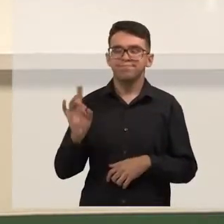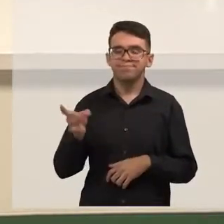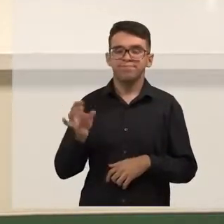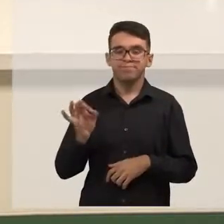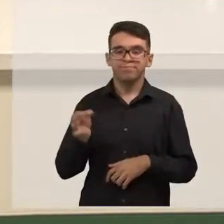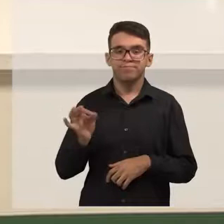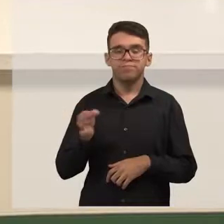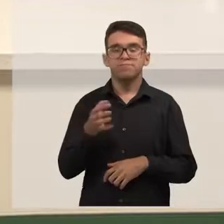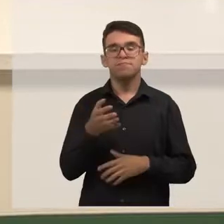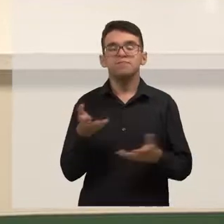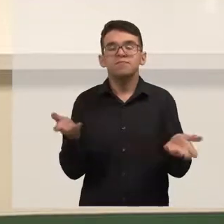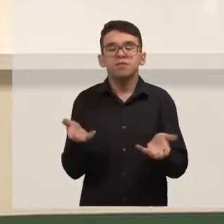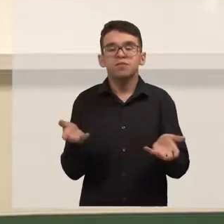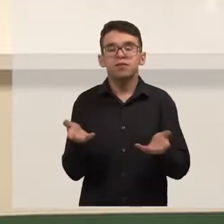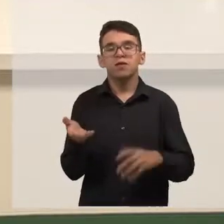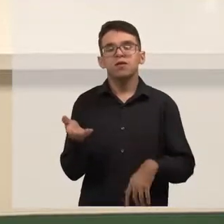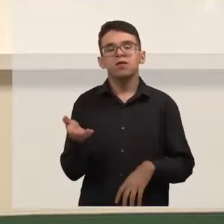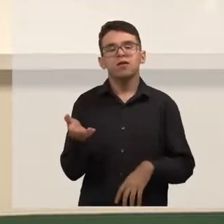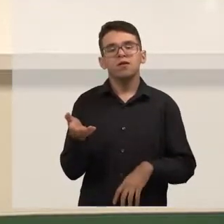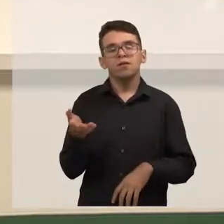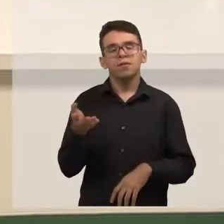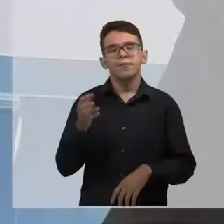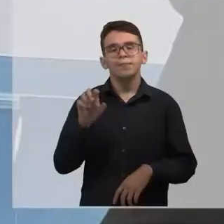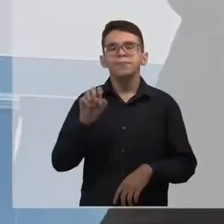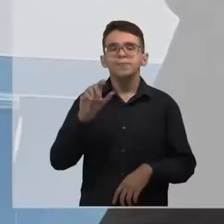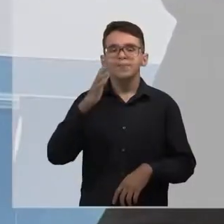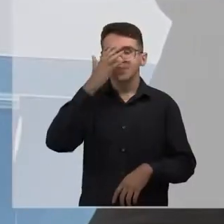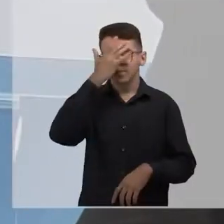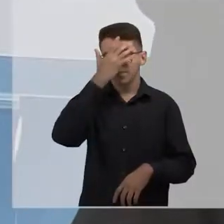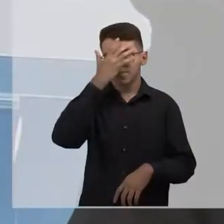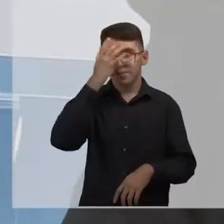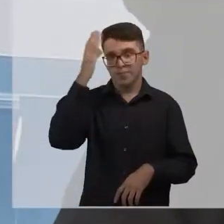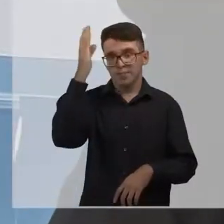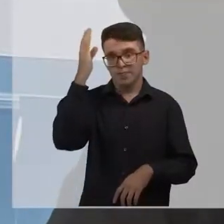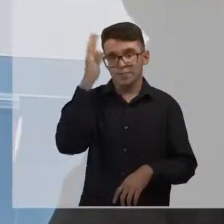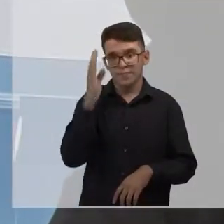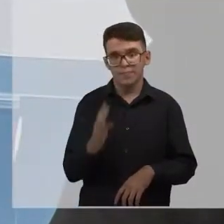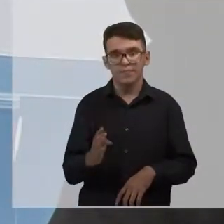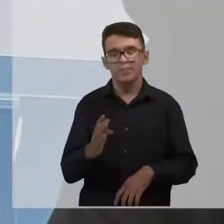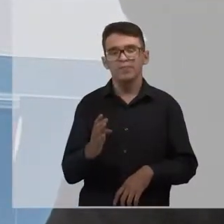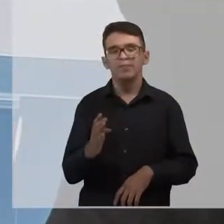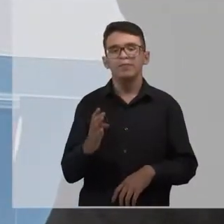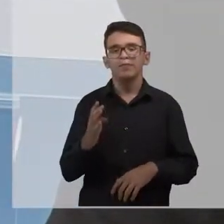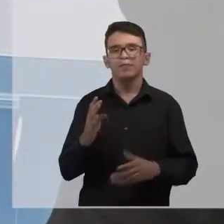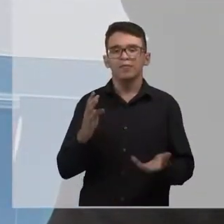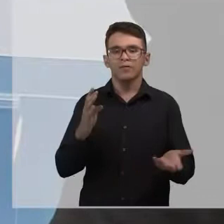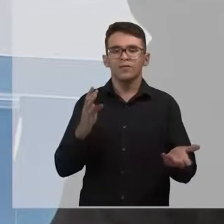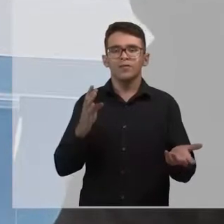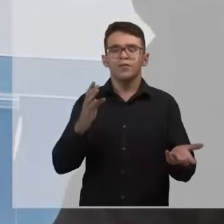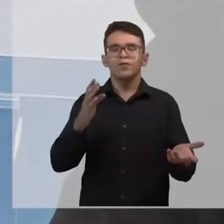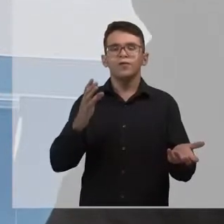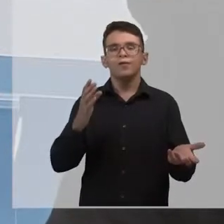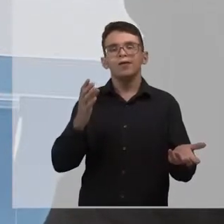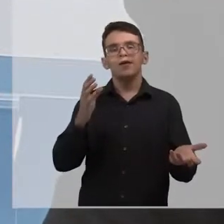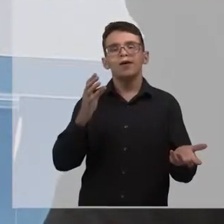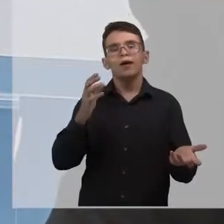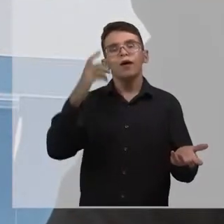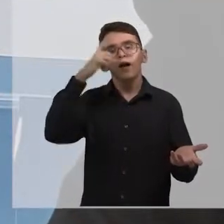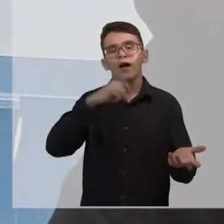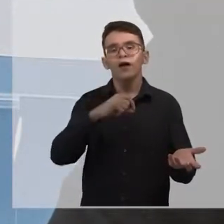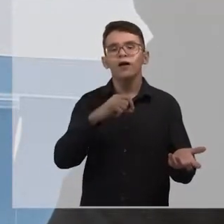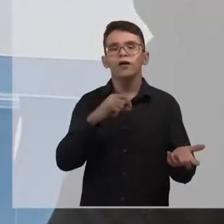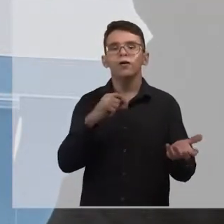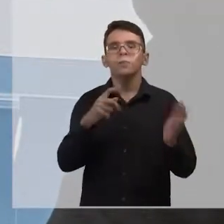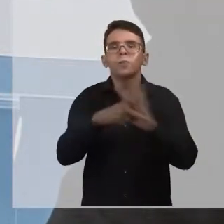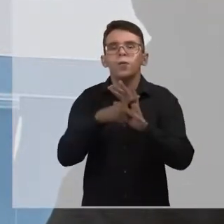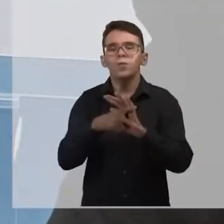que bancava, o esquema que bancava toda a estrutura de poder do governo... Caixa 2. Era comandada pelo Palocci.